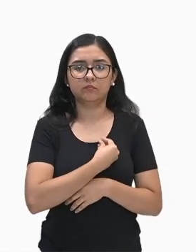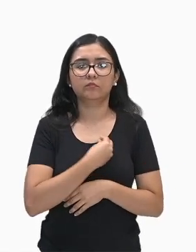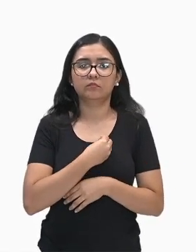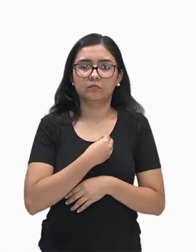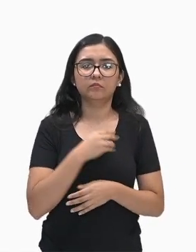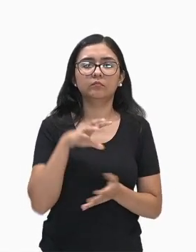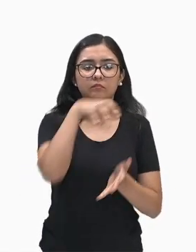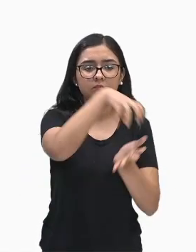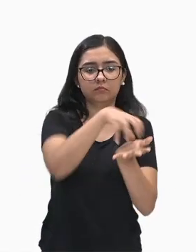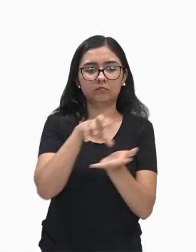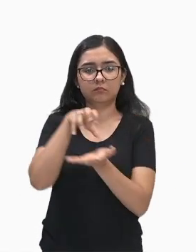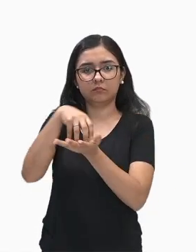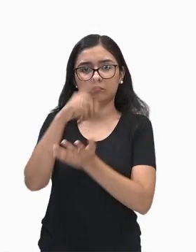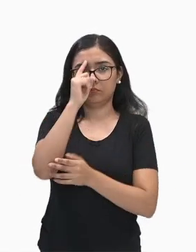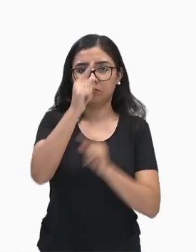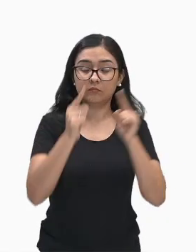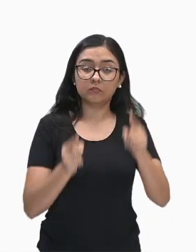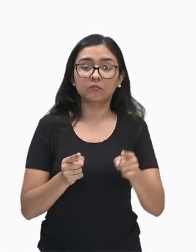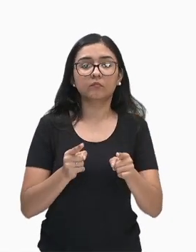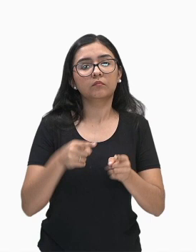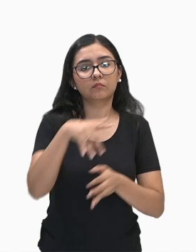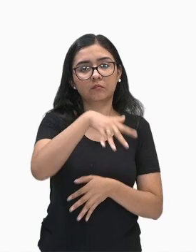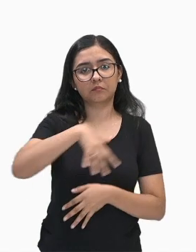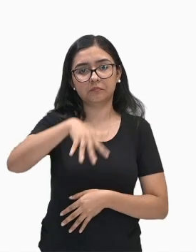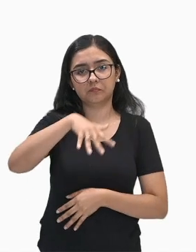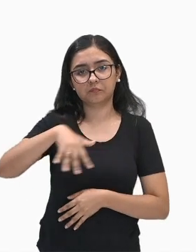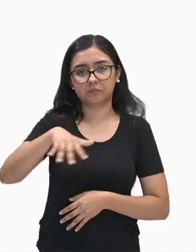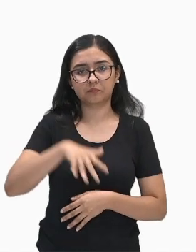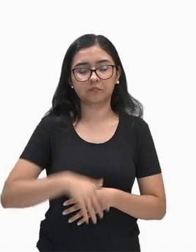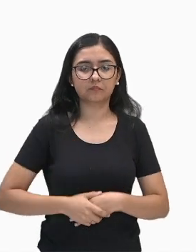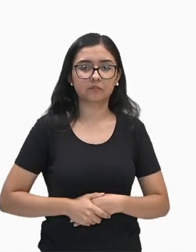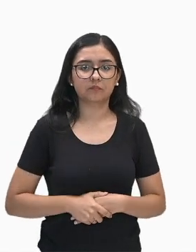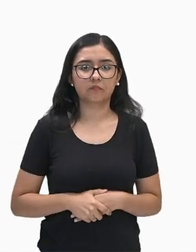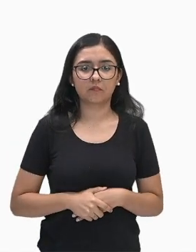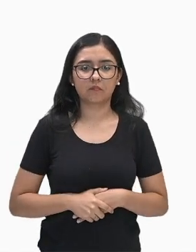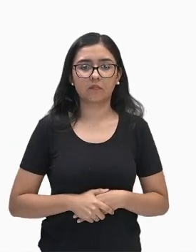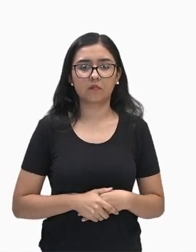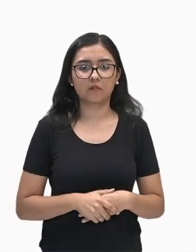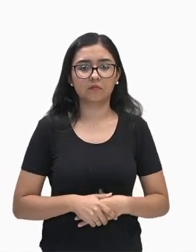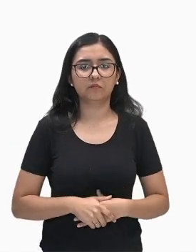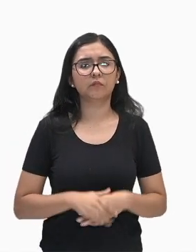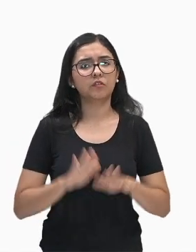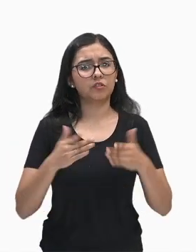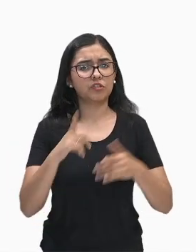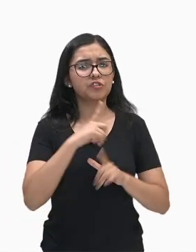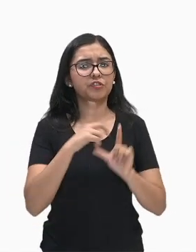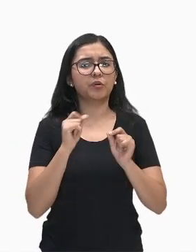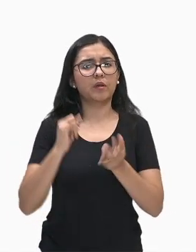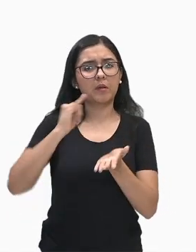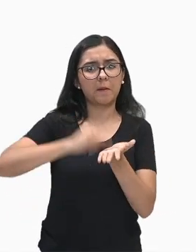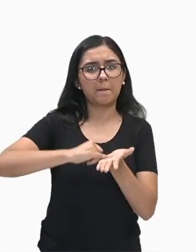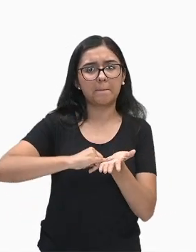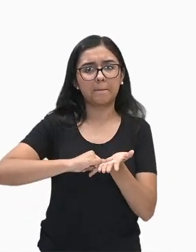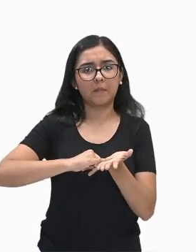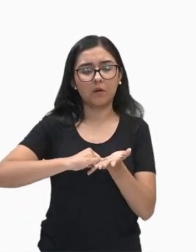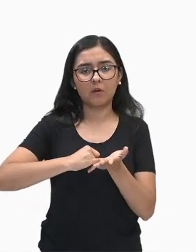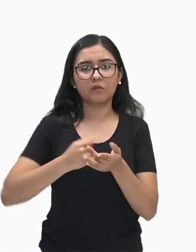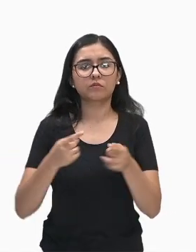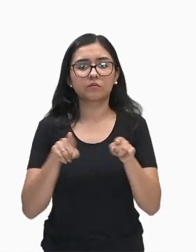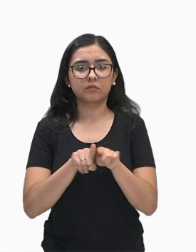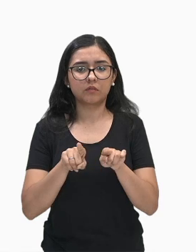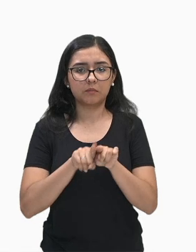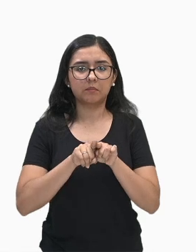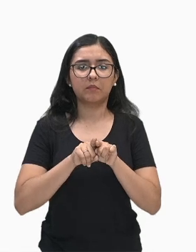da região, o que se revestia em pesados impostos, abusos administrativos e